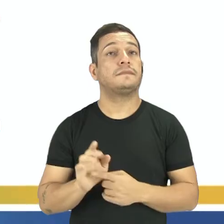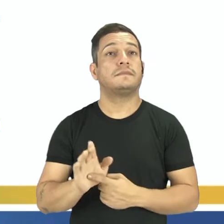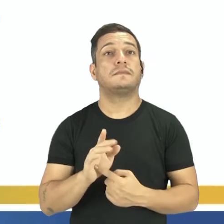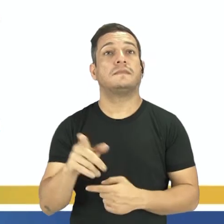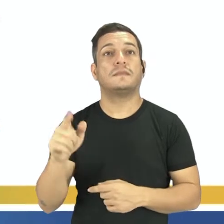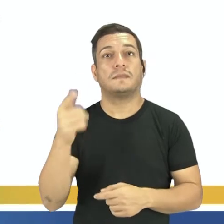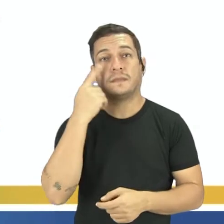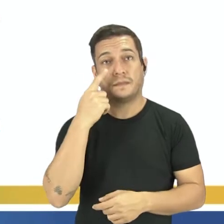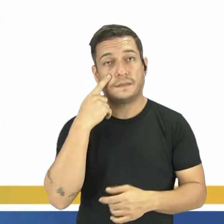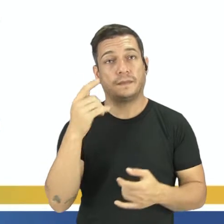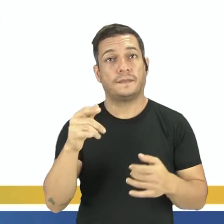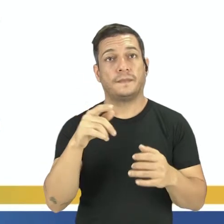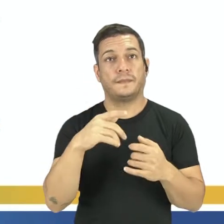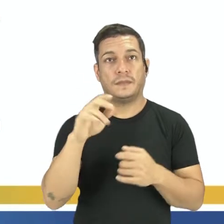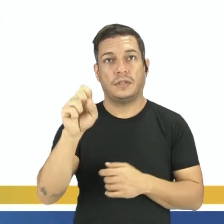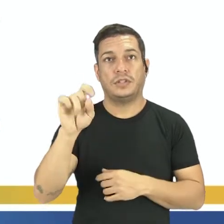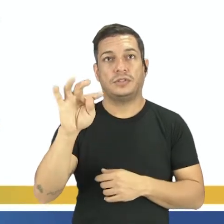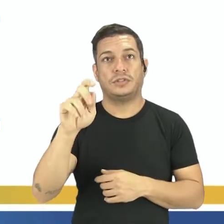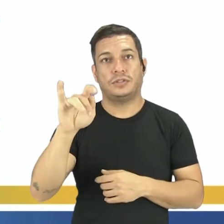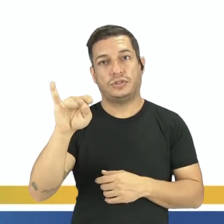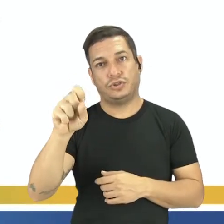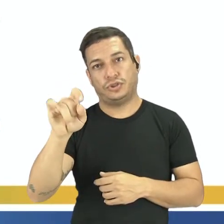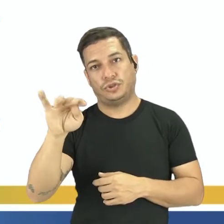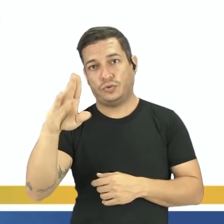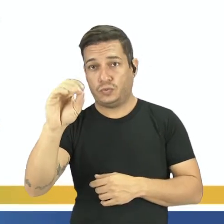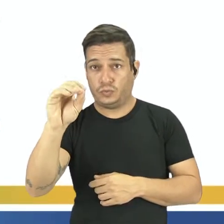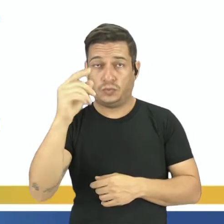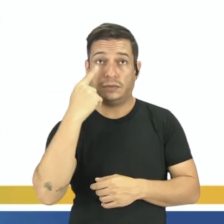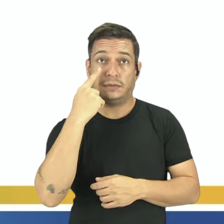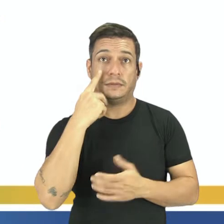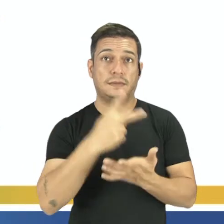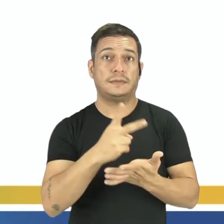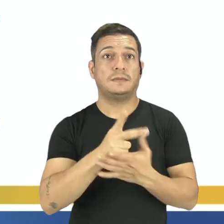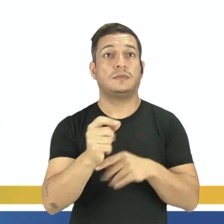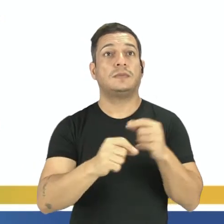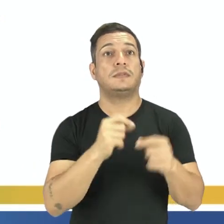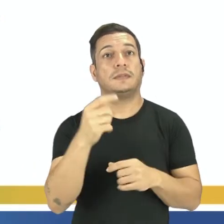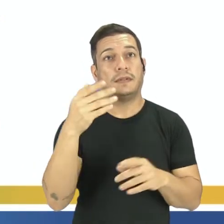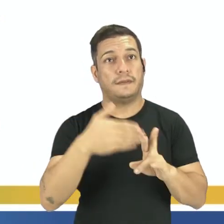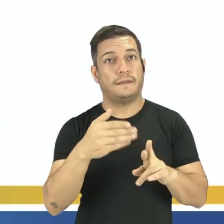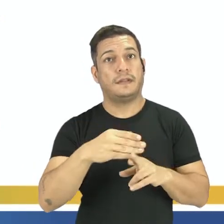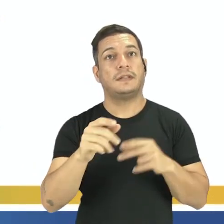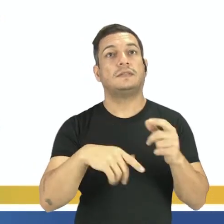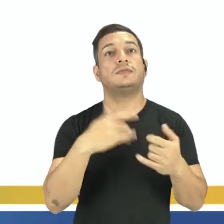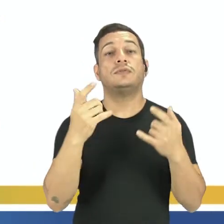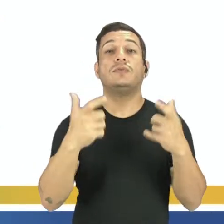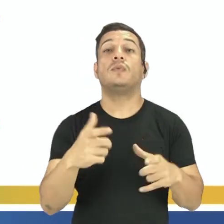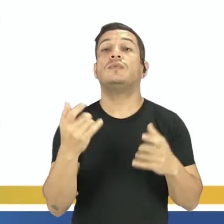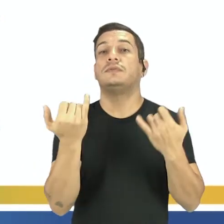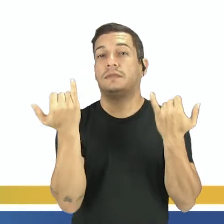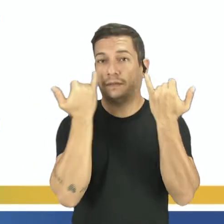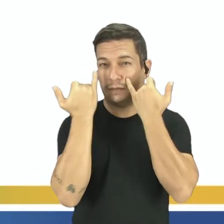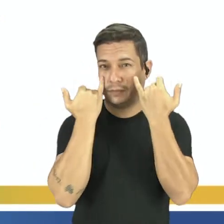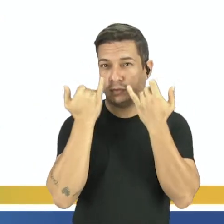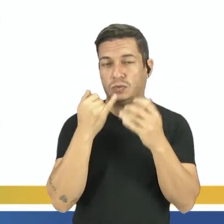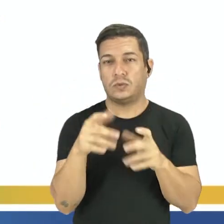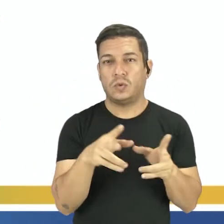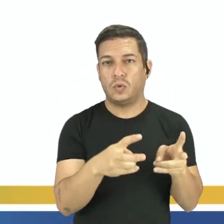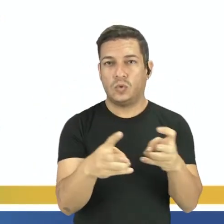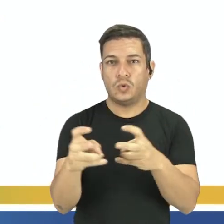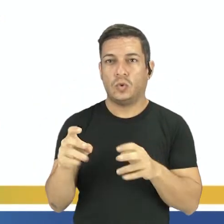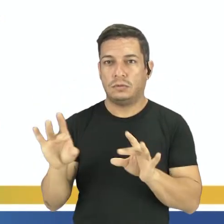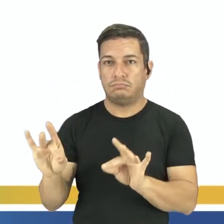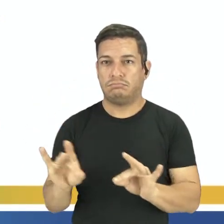por um dado estatístico, tá? Mas sempre referenciando de onde esse dado ou de onde essa informação foi retirada, tá? De